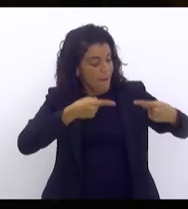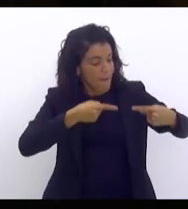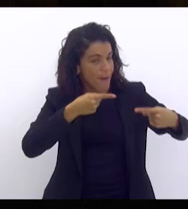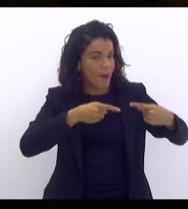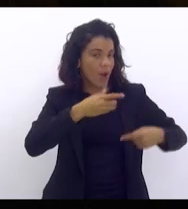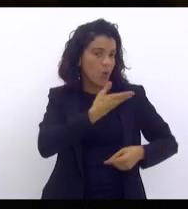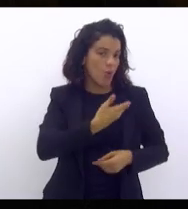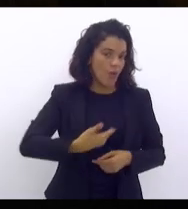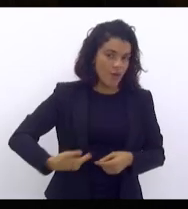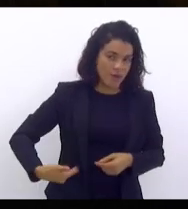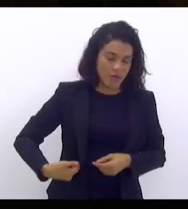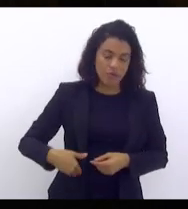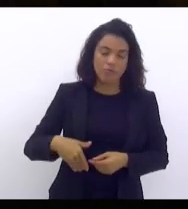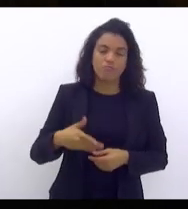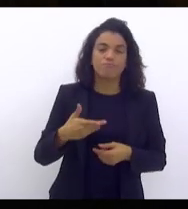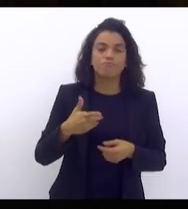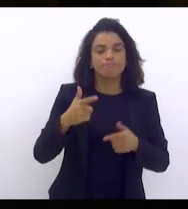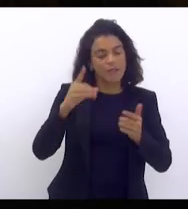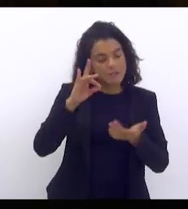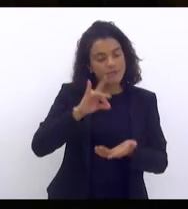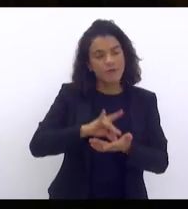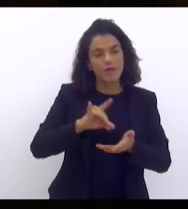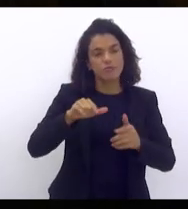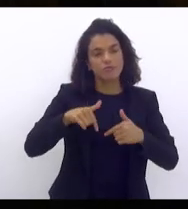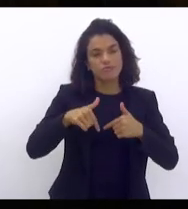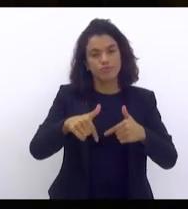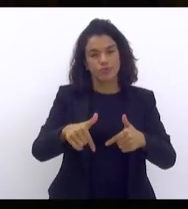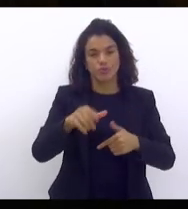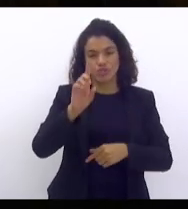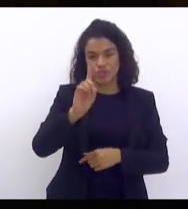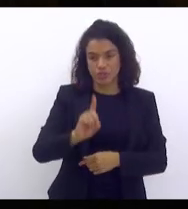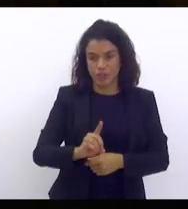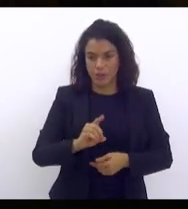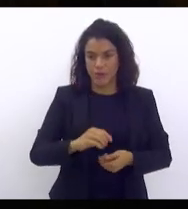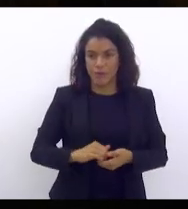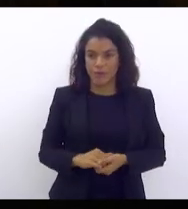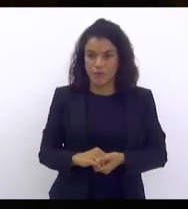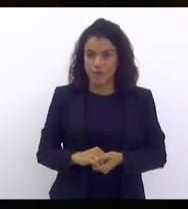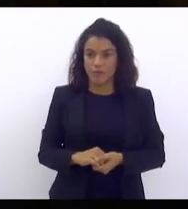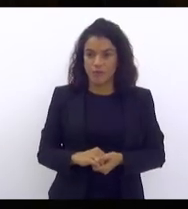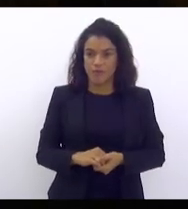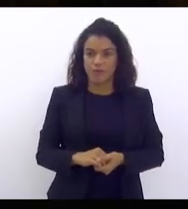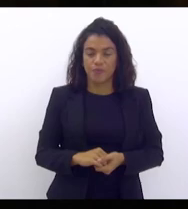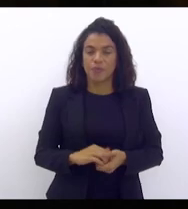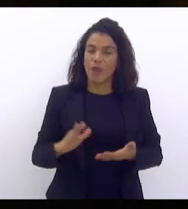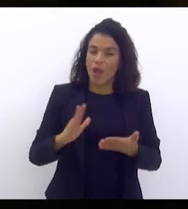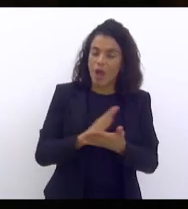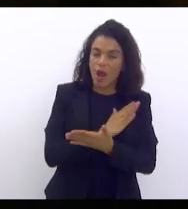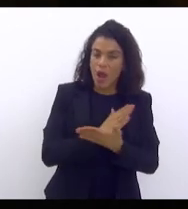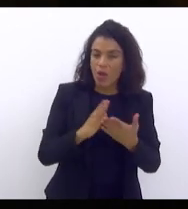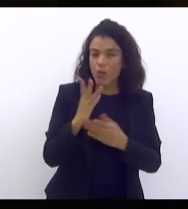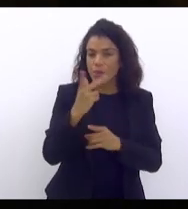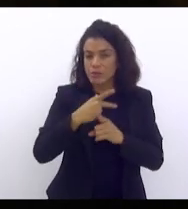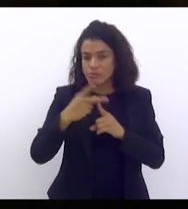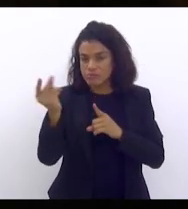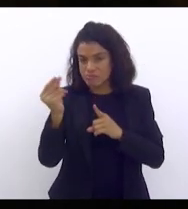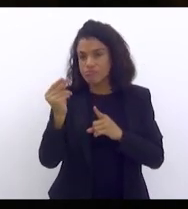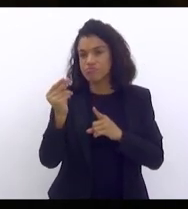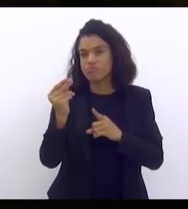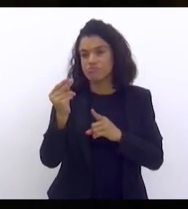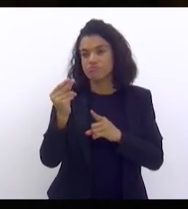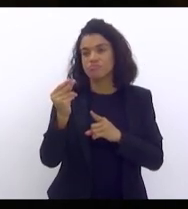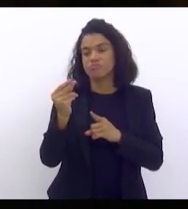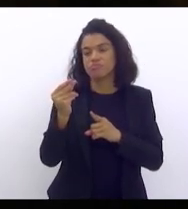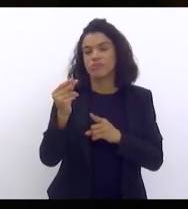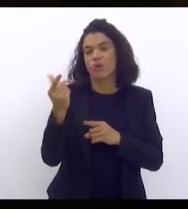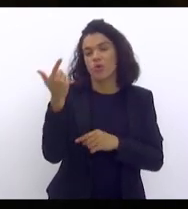que a gente consiga efetivar, de fato, esse direito. Algumas conquistas foram... algumas coisas